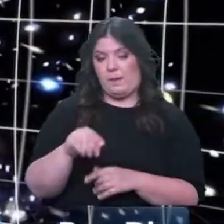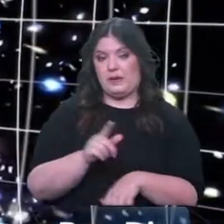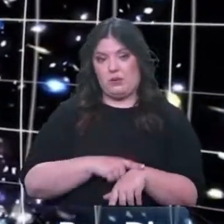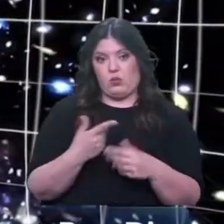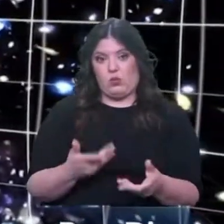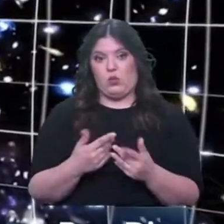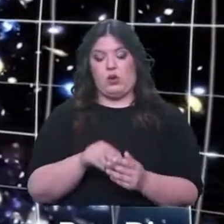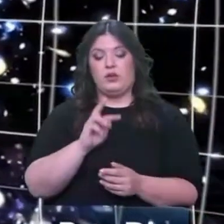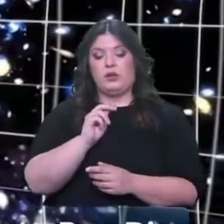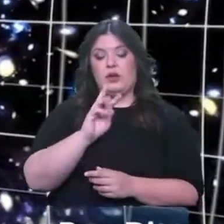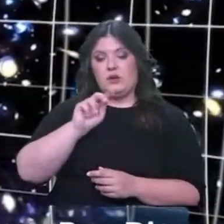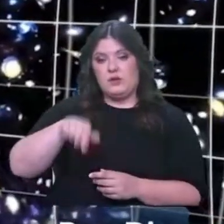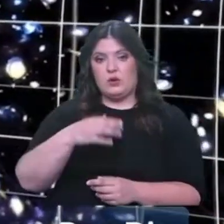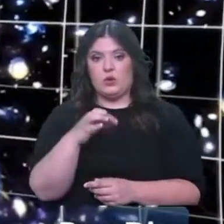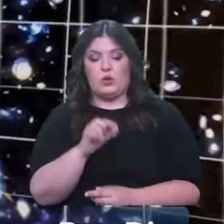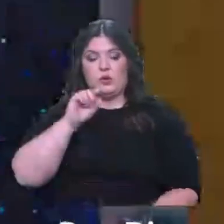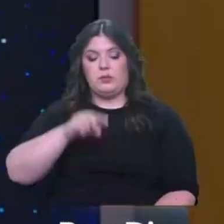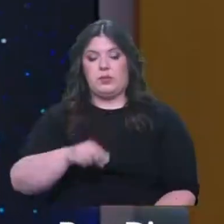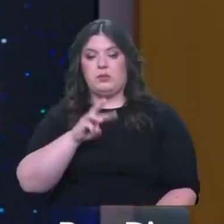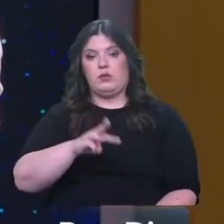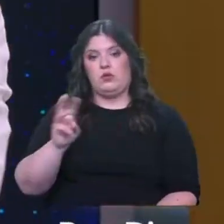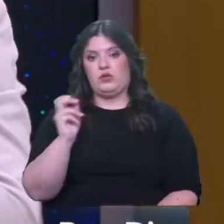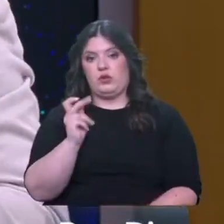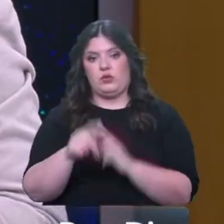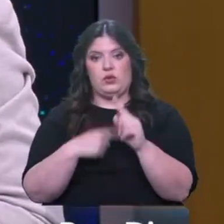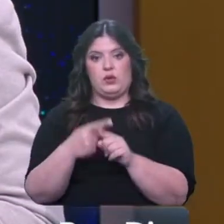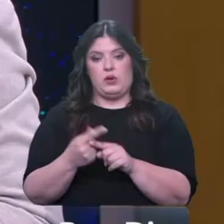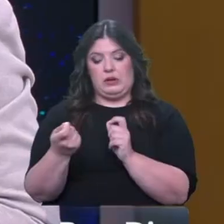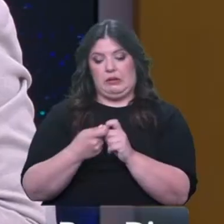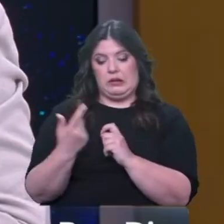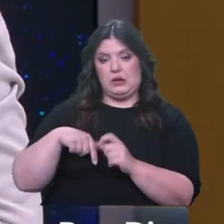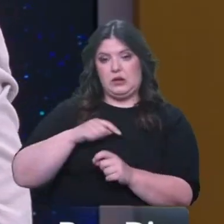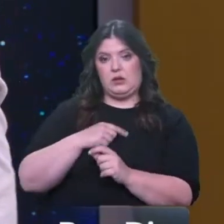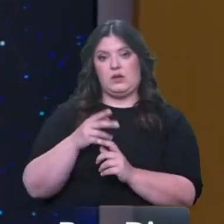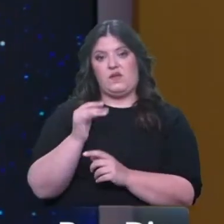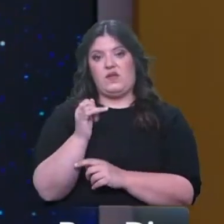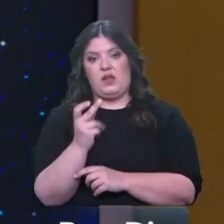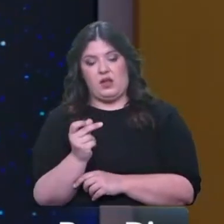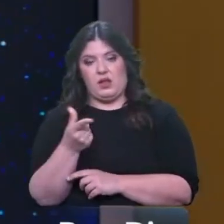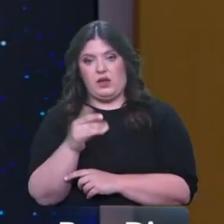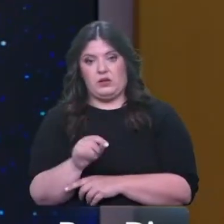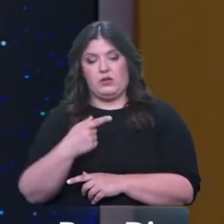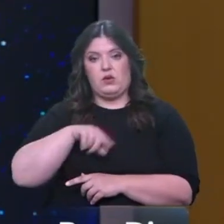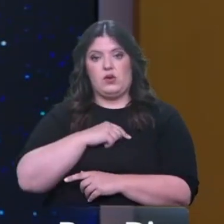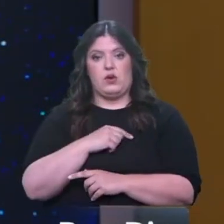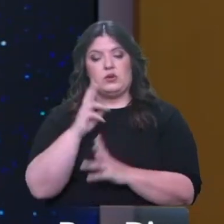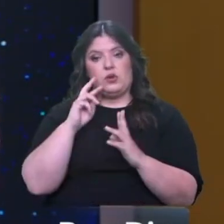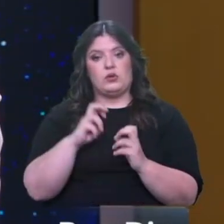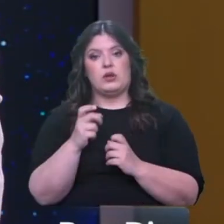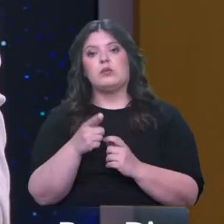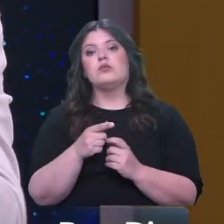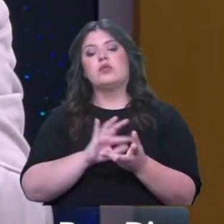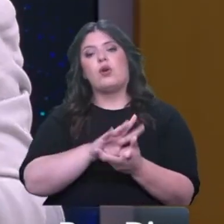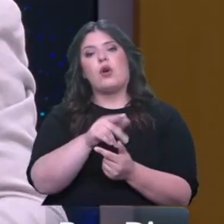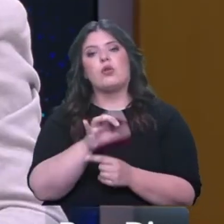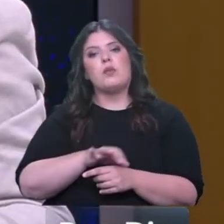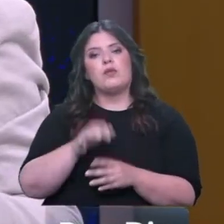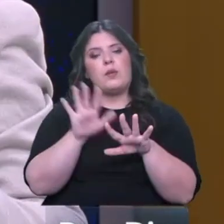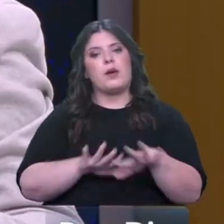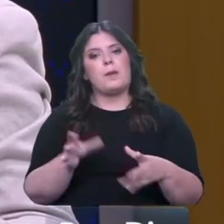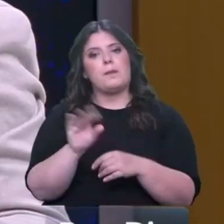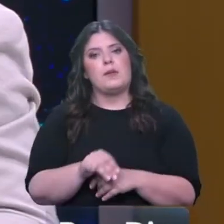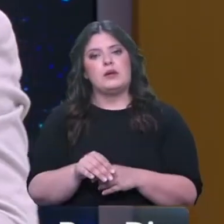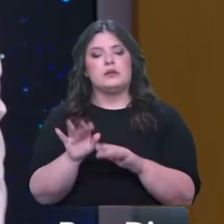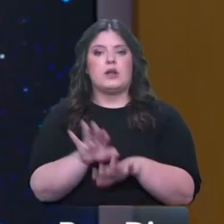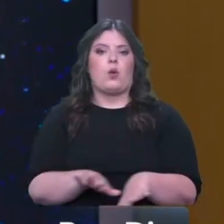tempo, 13,8 mil milhões de anos depois, e para o universo mais próximo da nossa Via Láctea, nós encontramos galáxias que rodam de uma maneira muito mais calma, muito